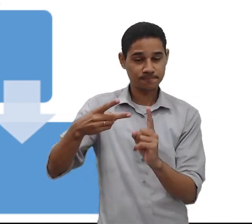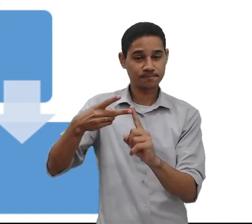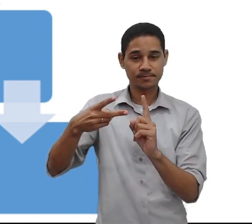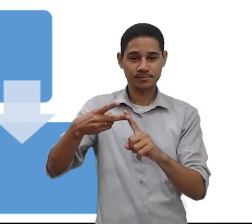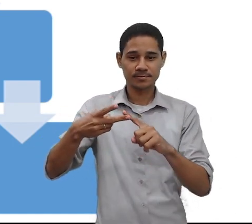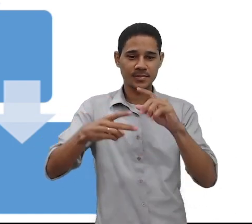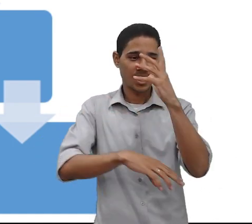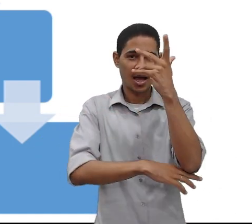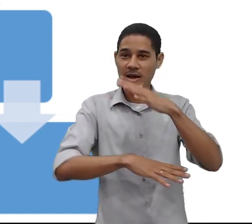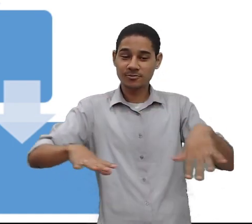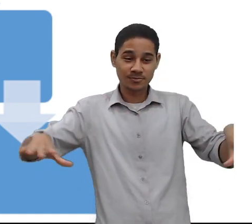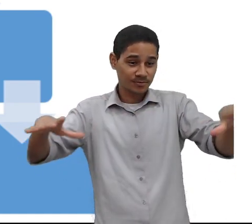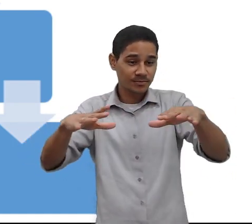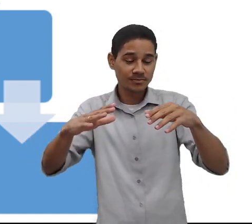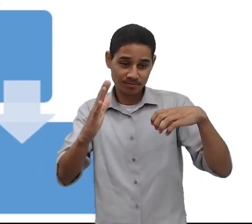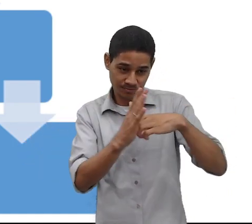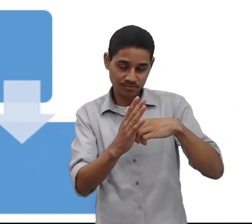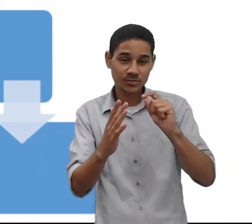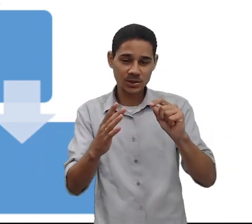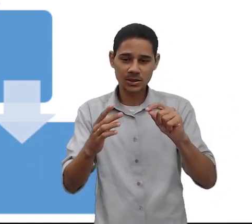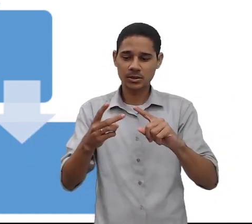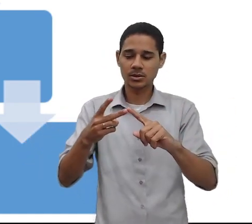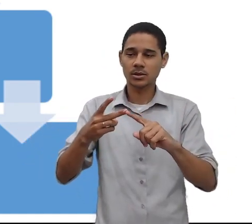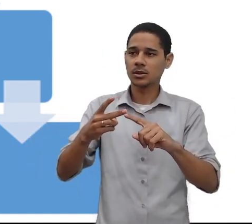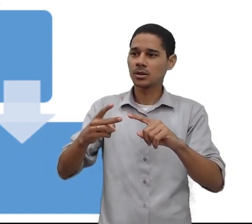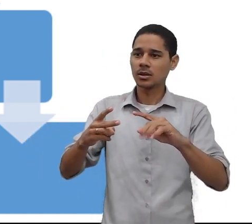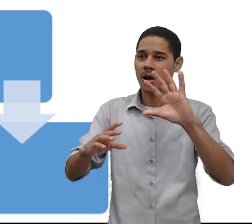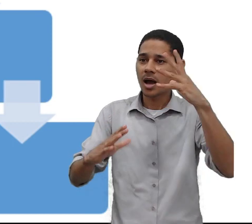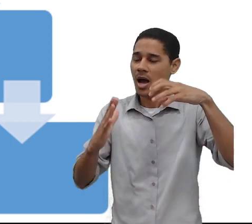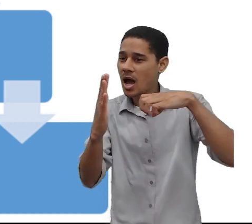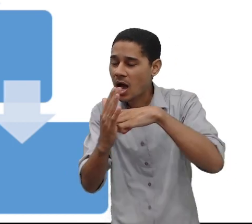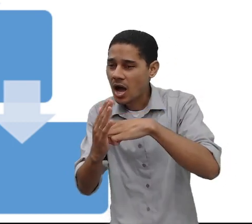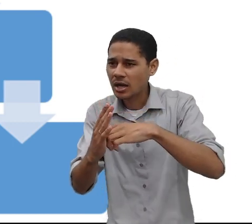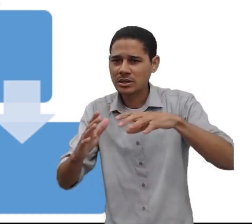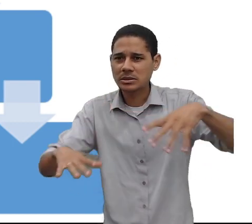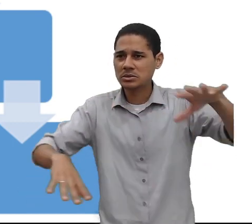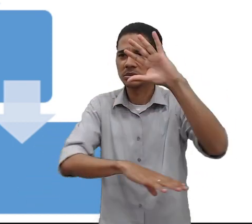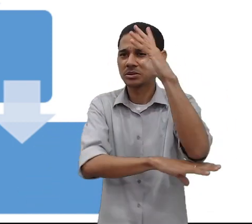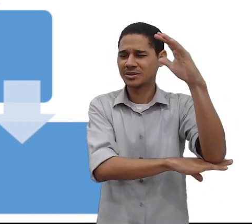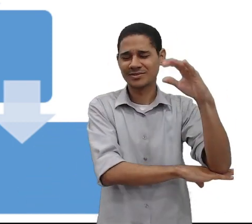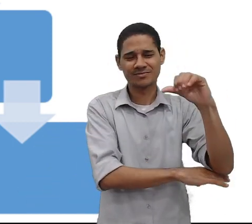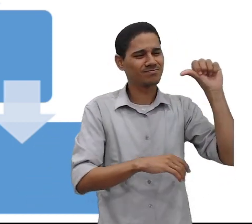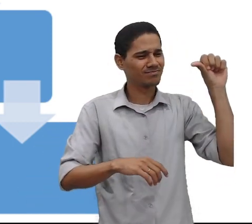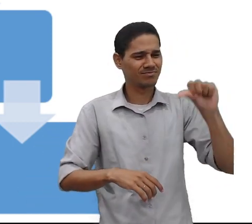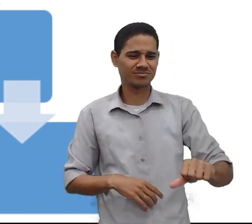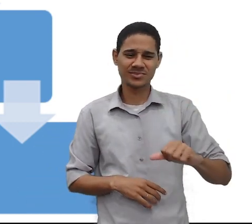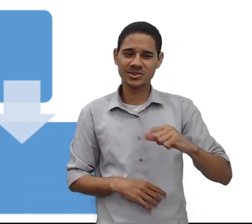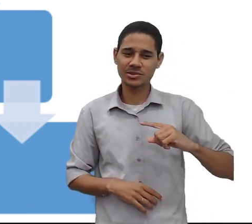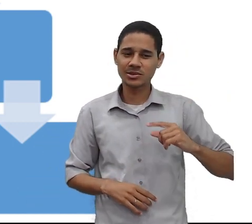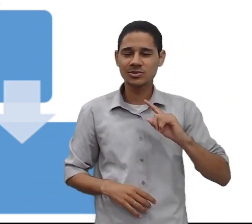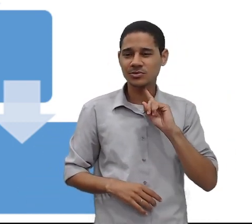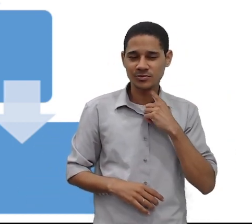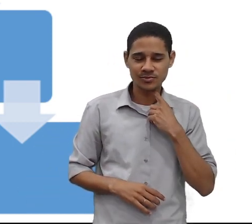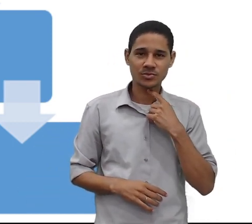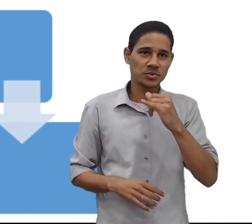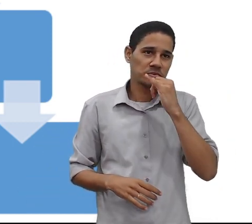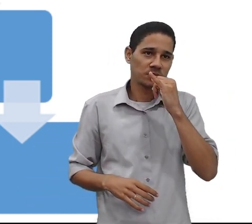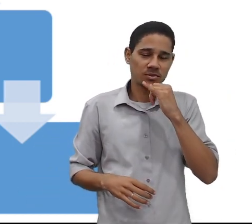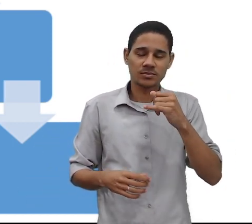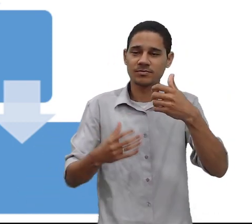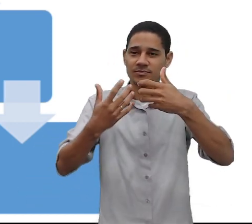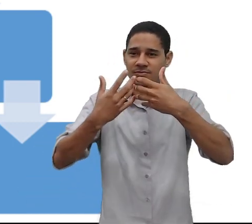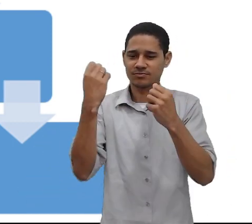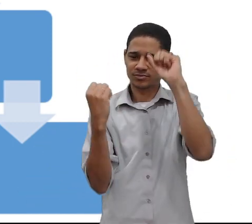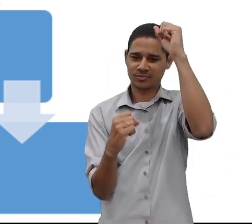é todo acidente que causa algum impacto ao meio ambiente, como, por exemplo, escapamento de gás de uma